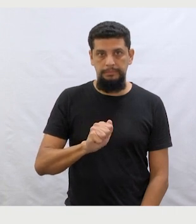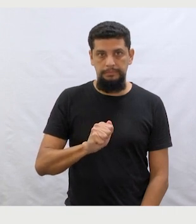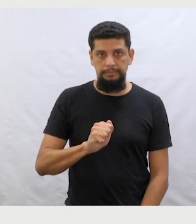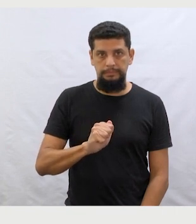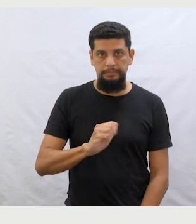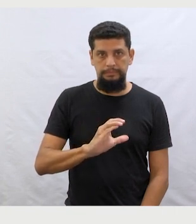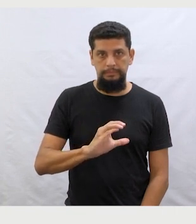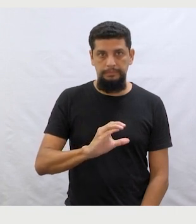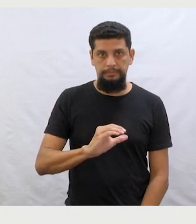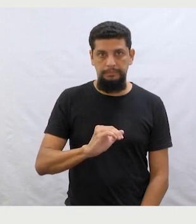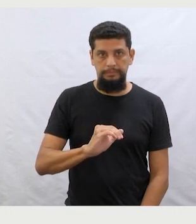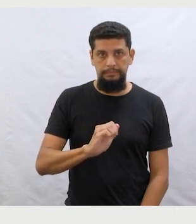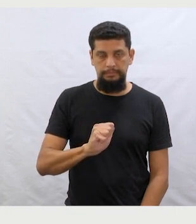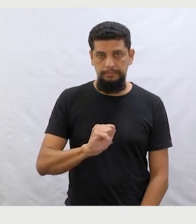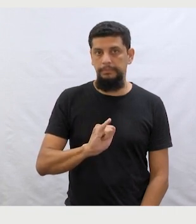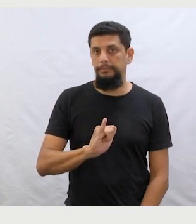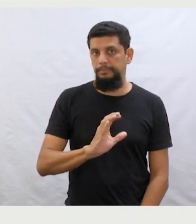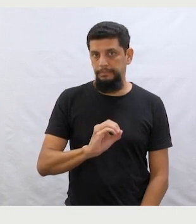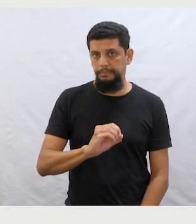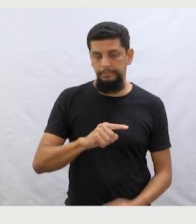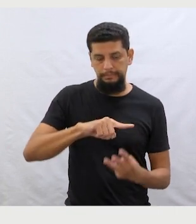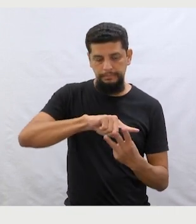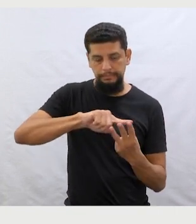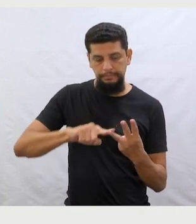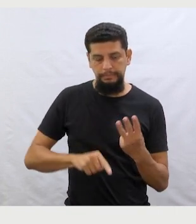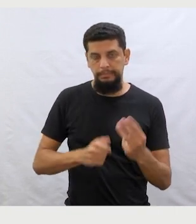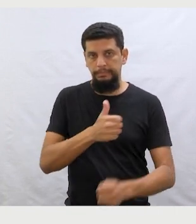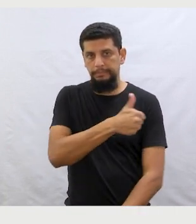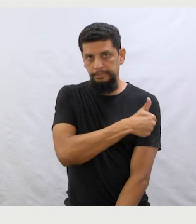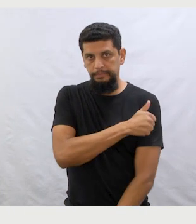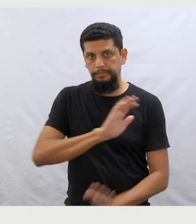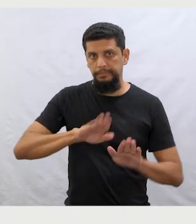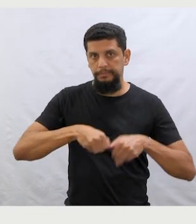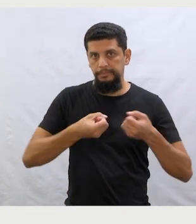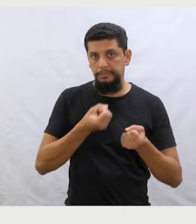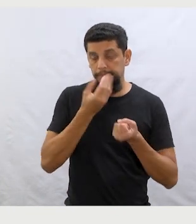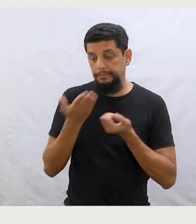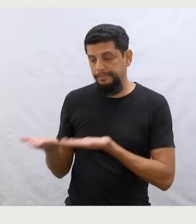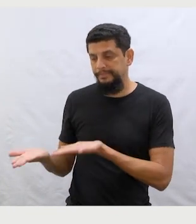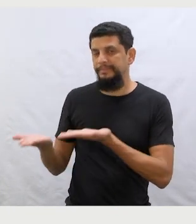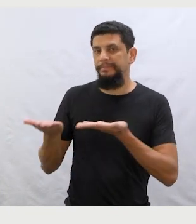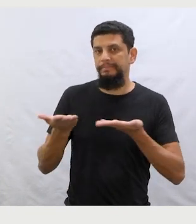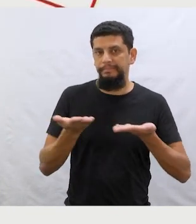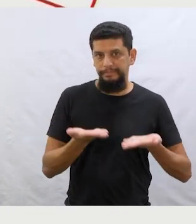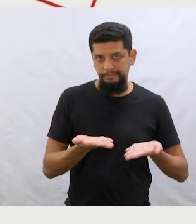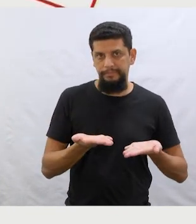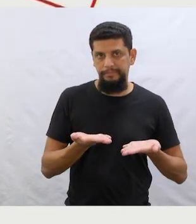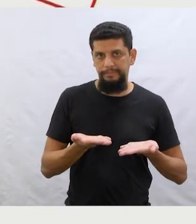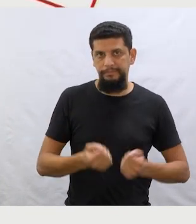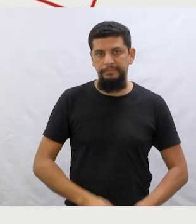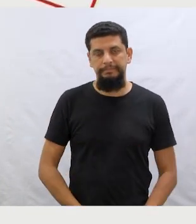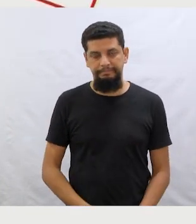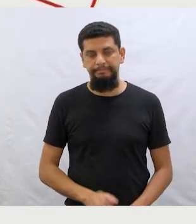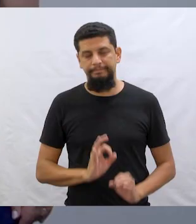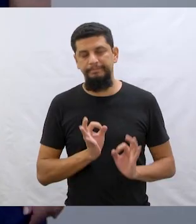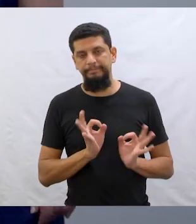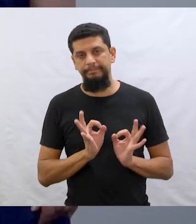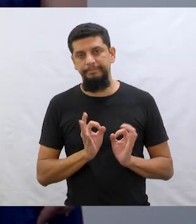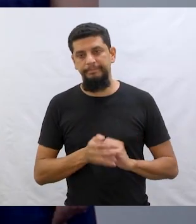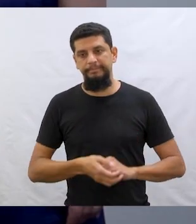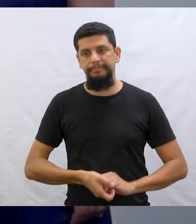Lia e o Caio. Então, sejam muito bem-vindos.